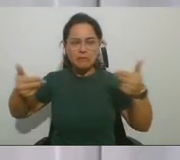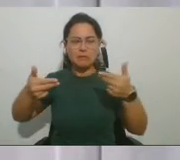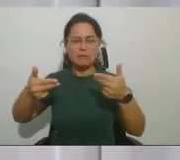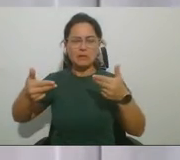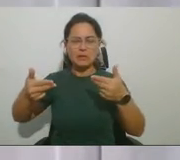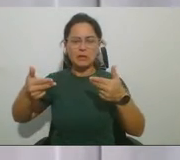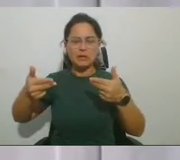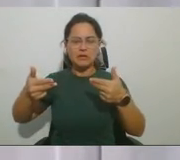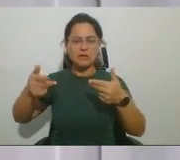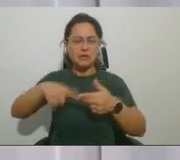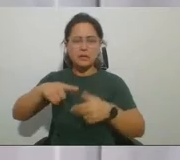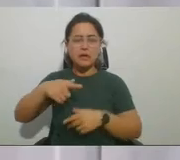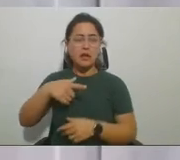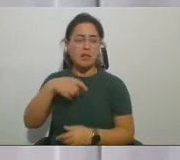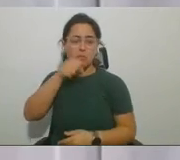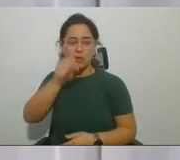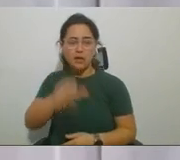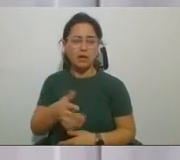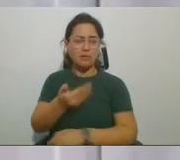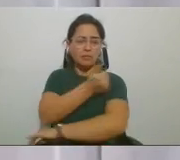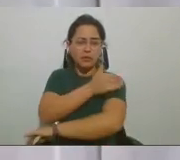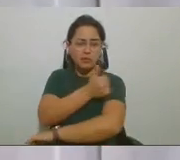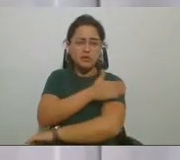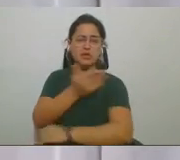violentas discriminações que